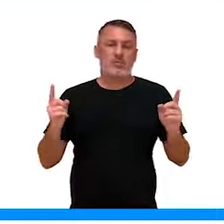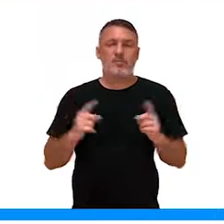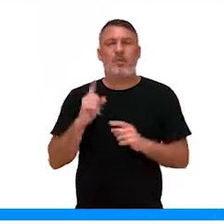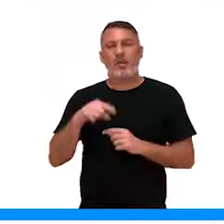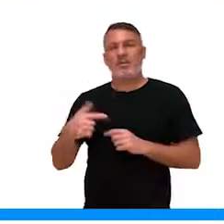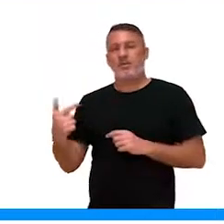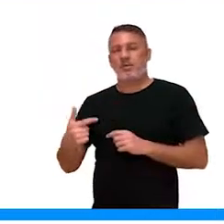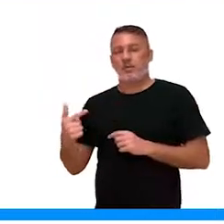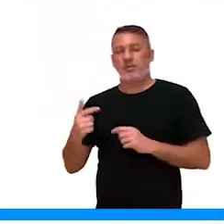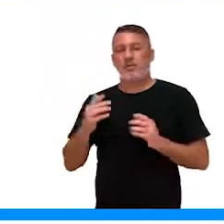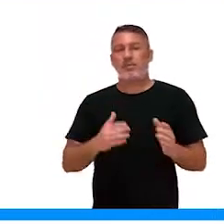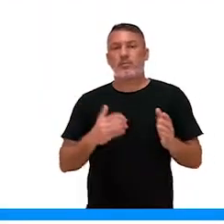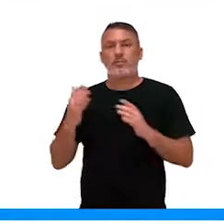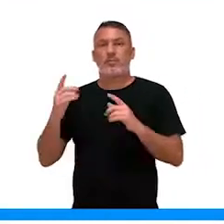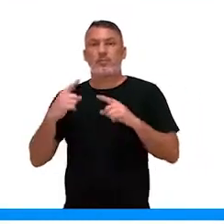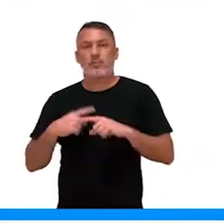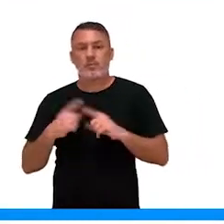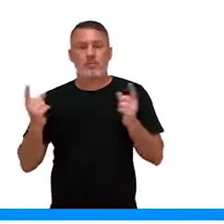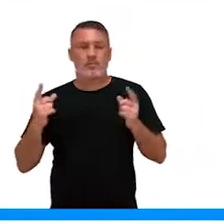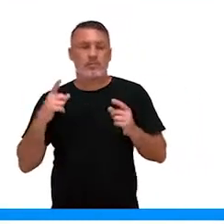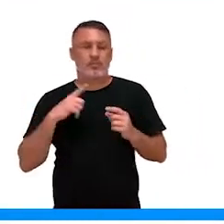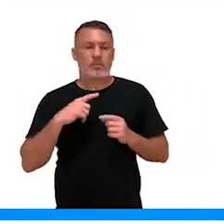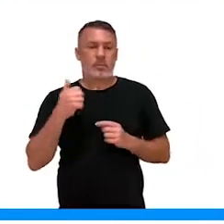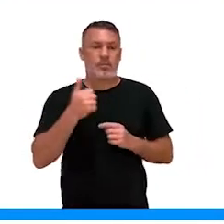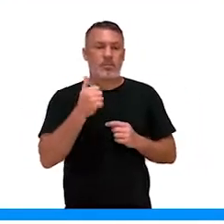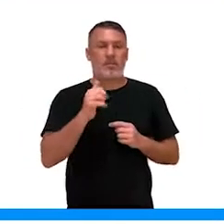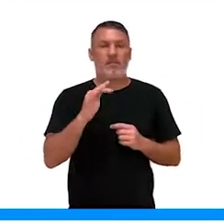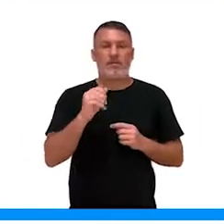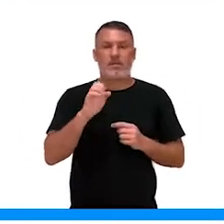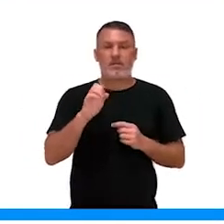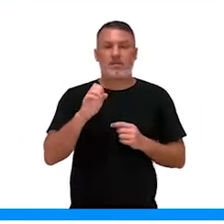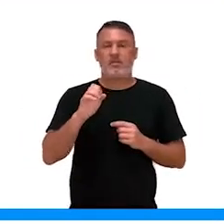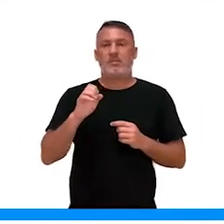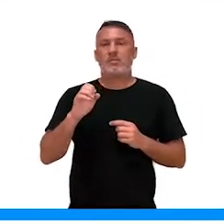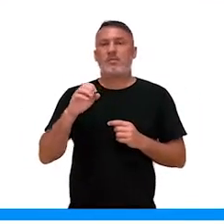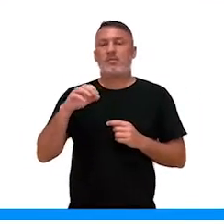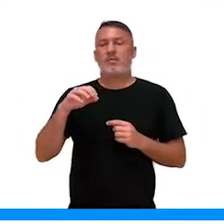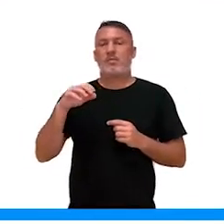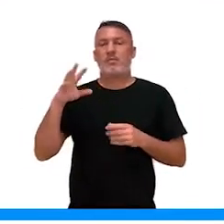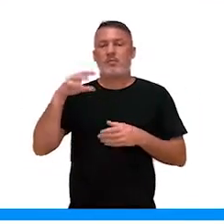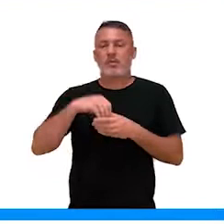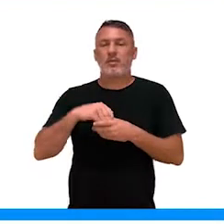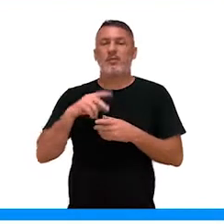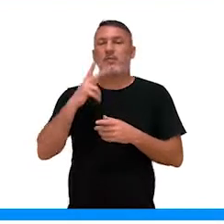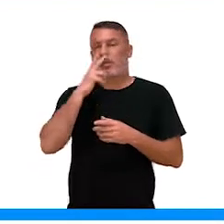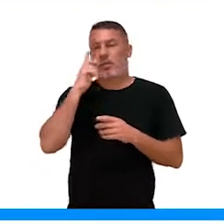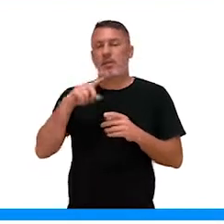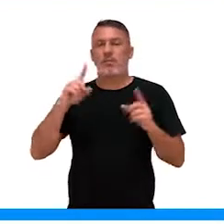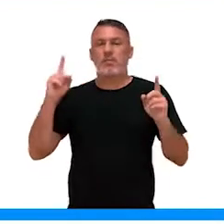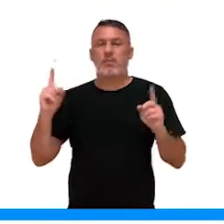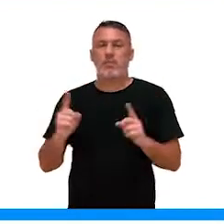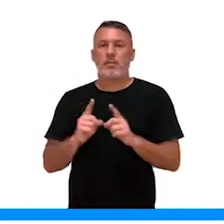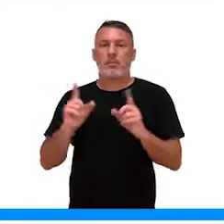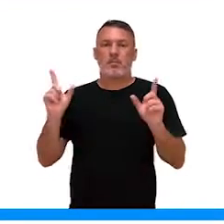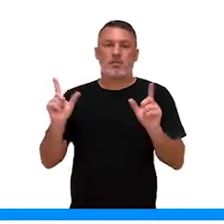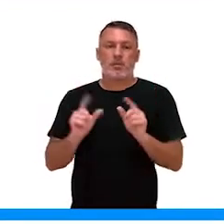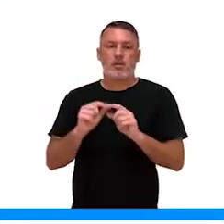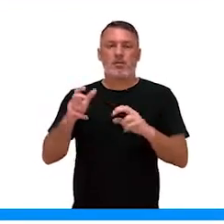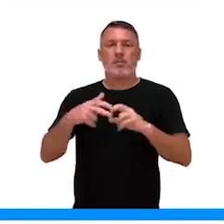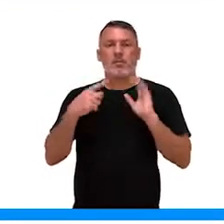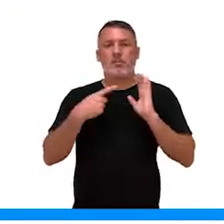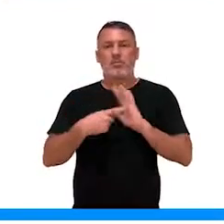tamanho, que são os espermatócitos secundários. Porém, na primeira fase da meiose, ela é